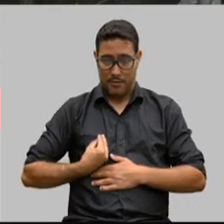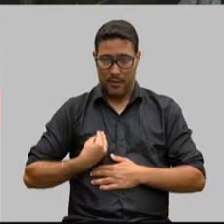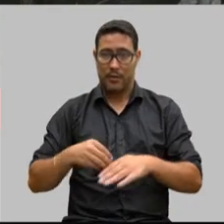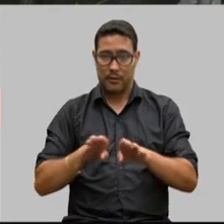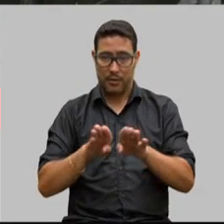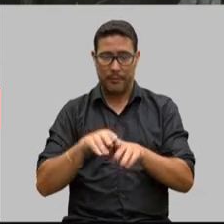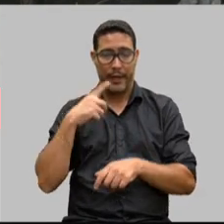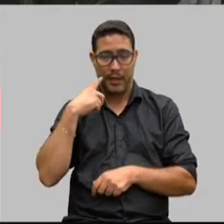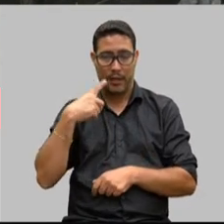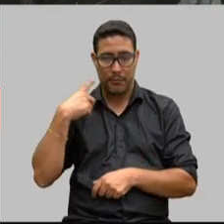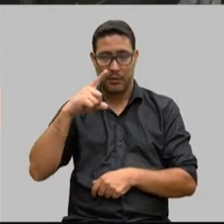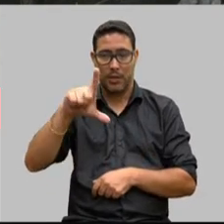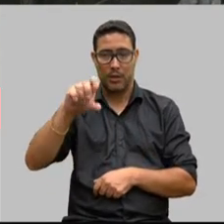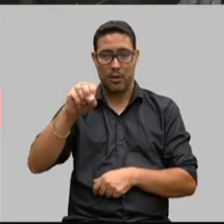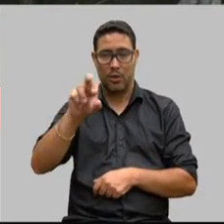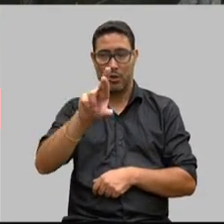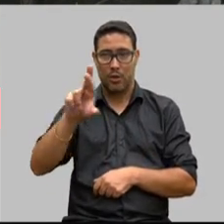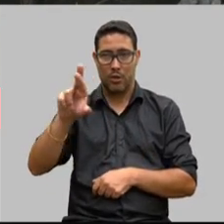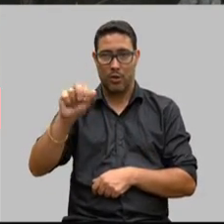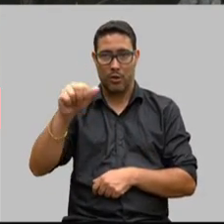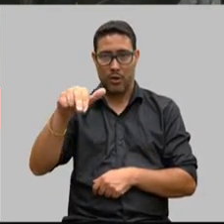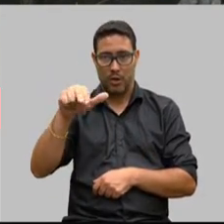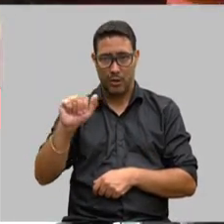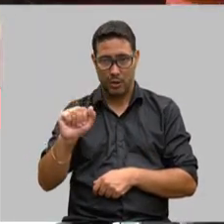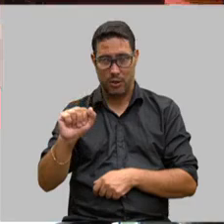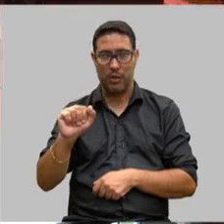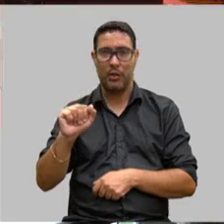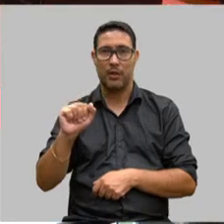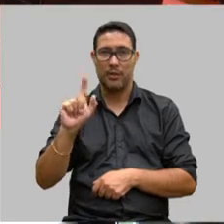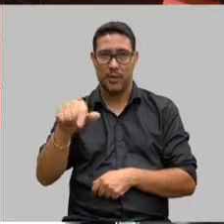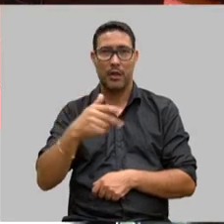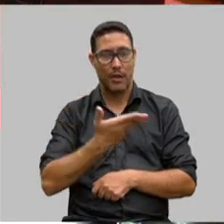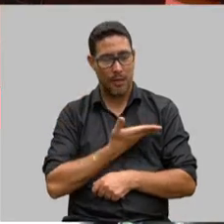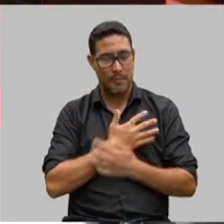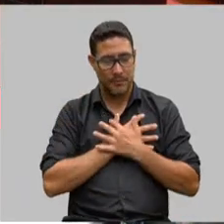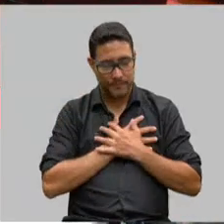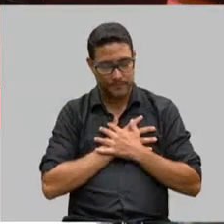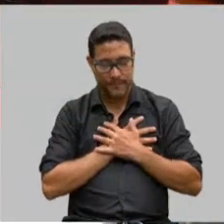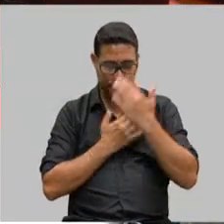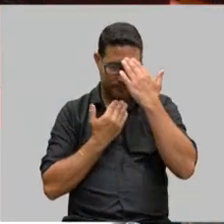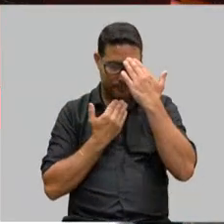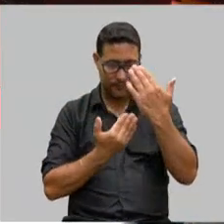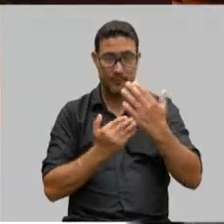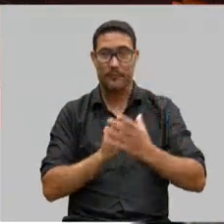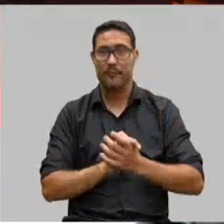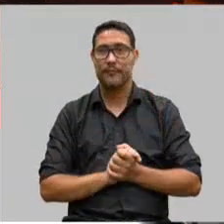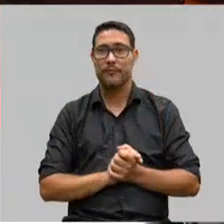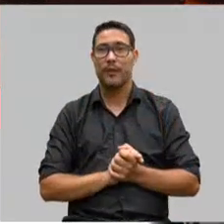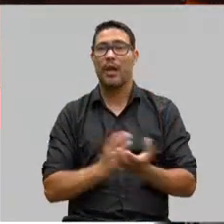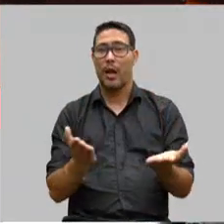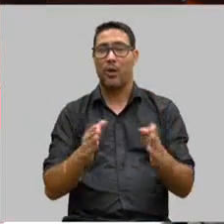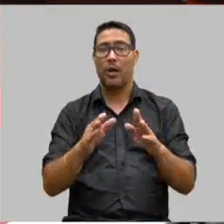também nesse importante encontro. Obrigado, querida amiga Lohanna. Com a palavra, doutor Wagner, professor Wagner.